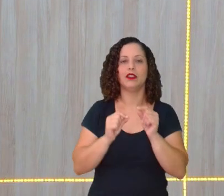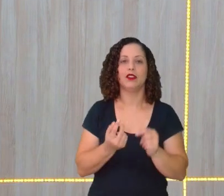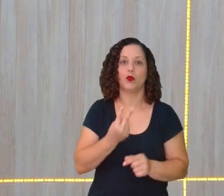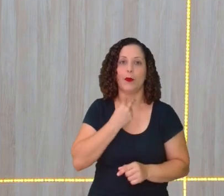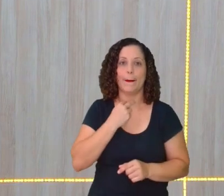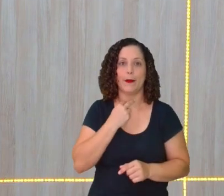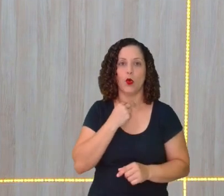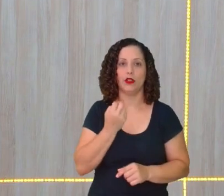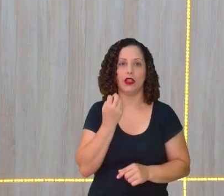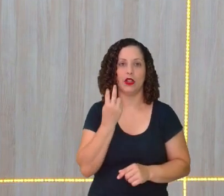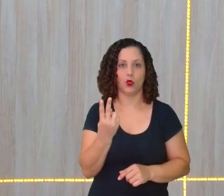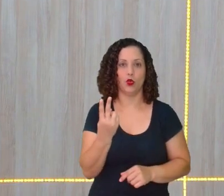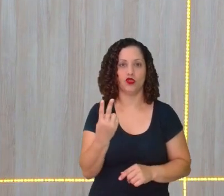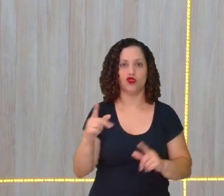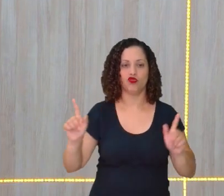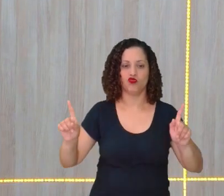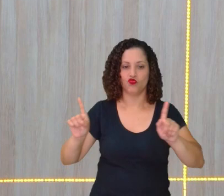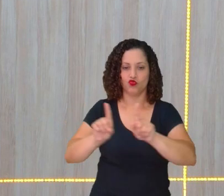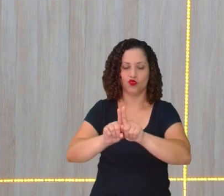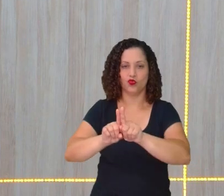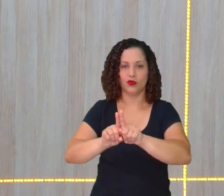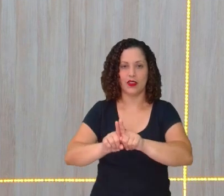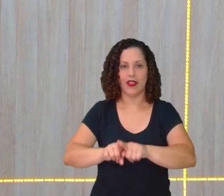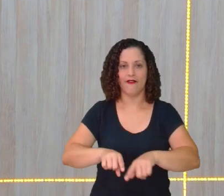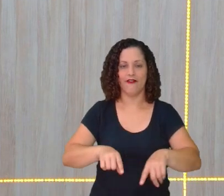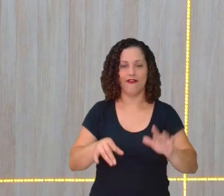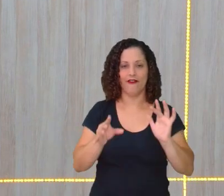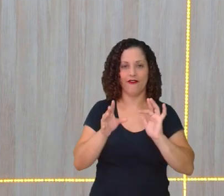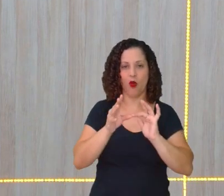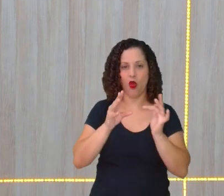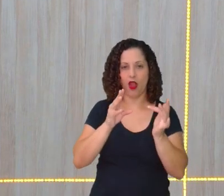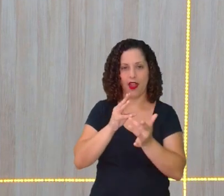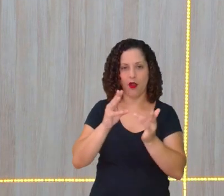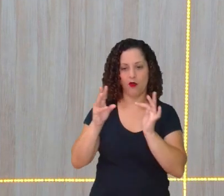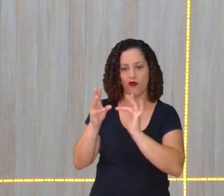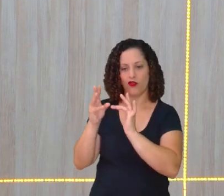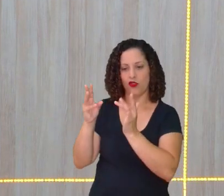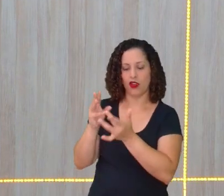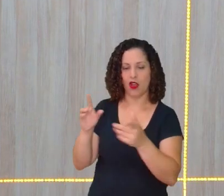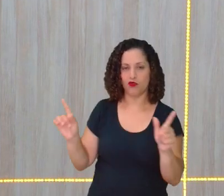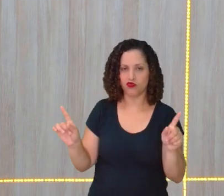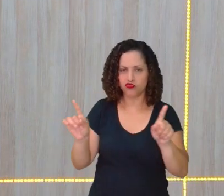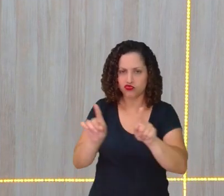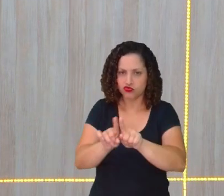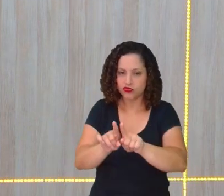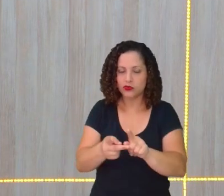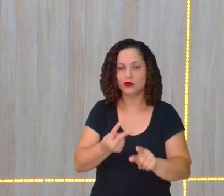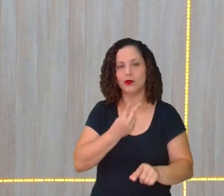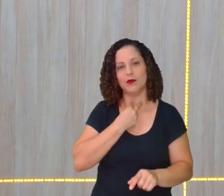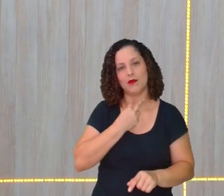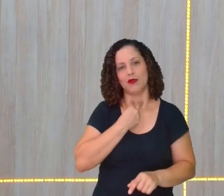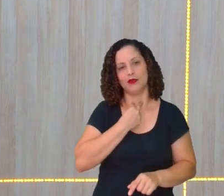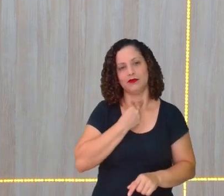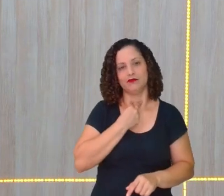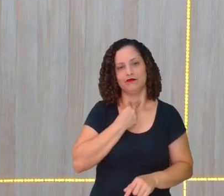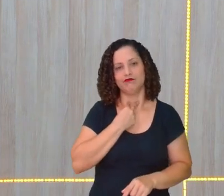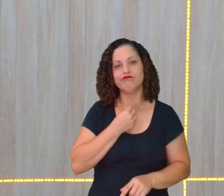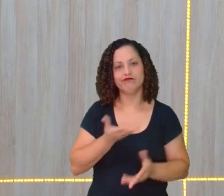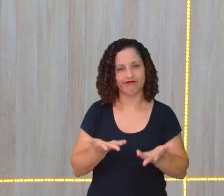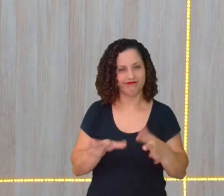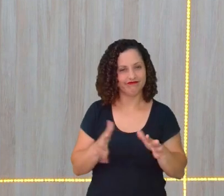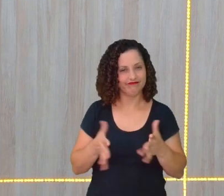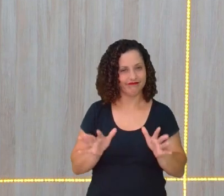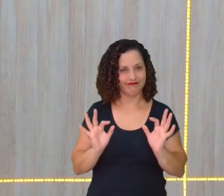duas vogais juntas. Então, se o substantivo começa por vogal, tem som de vogal, tá? É mais ou menos por